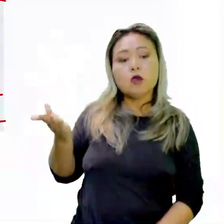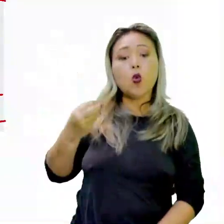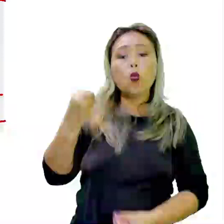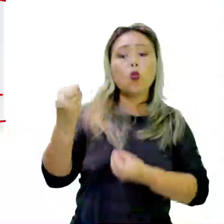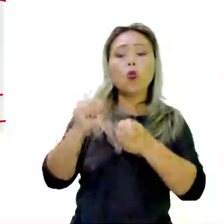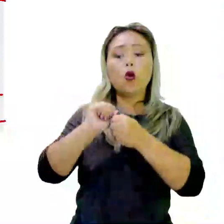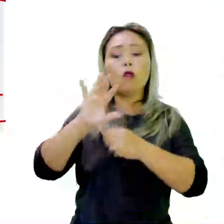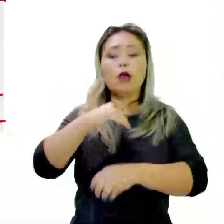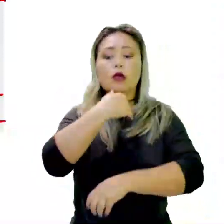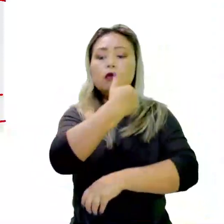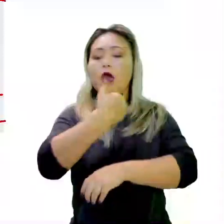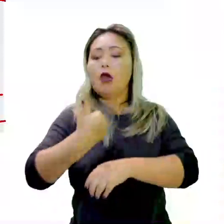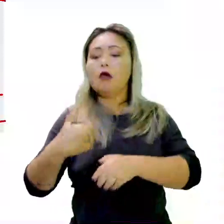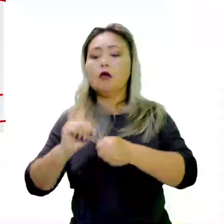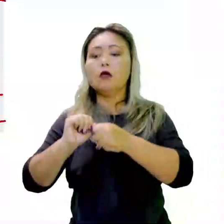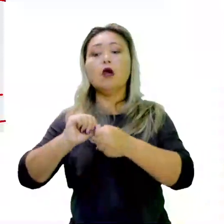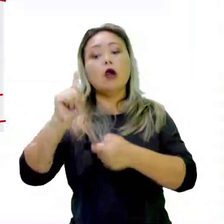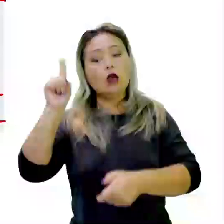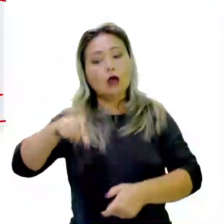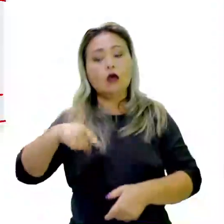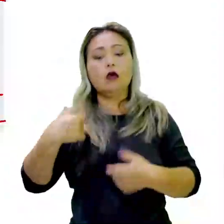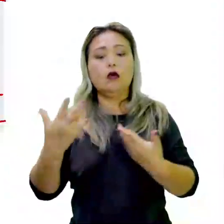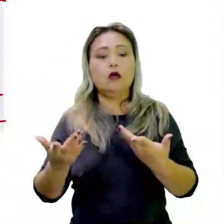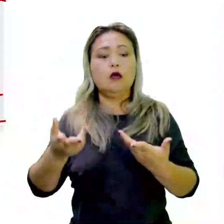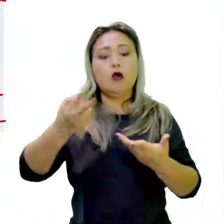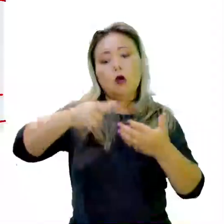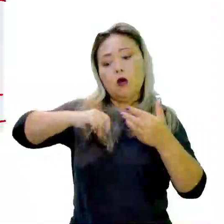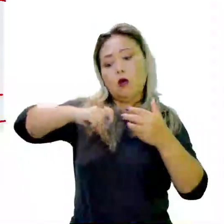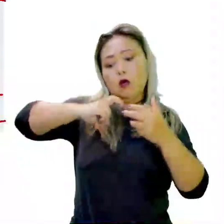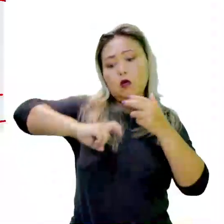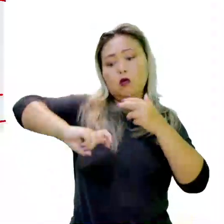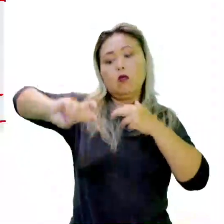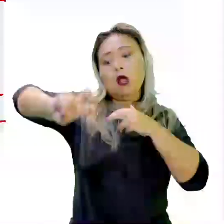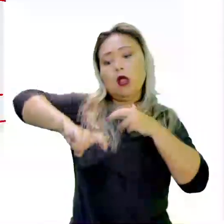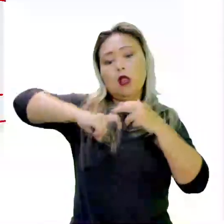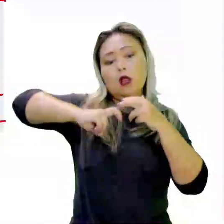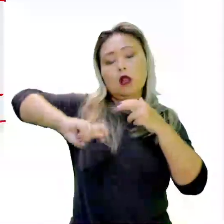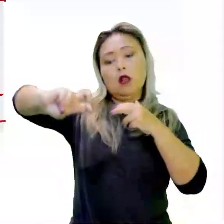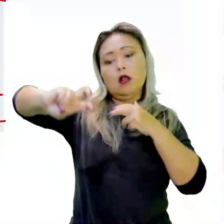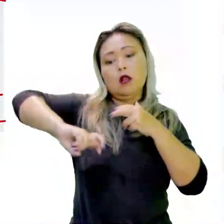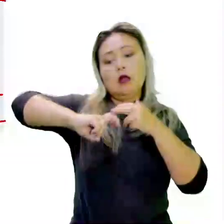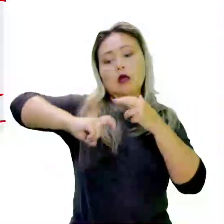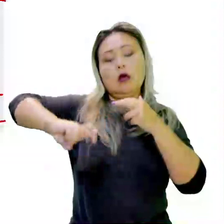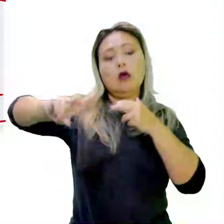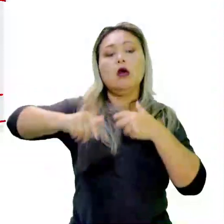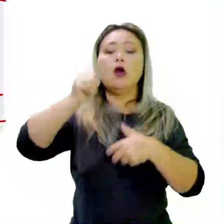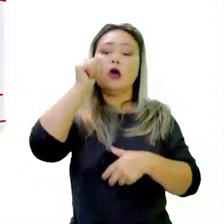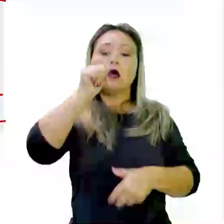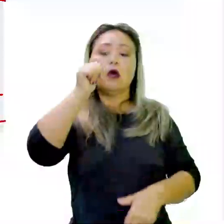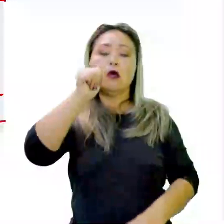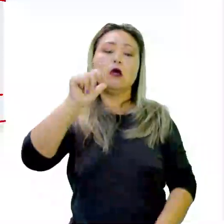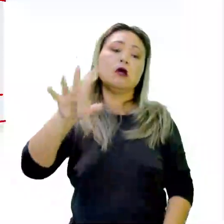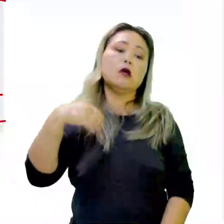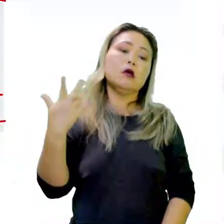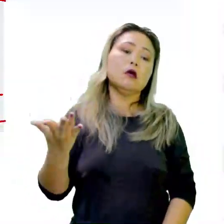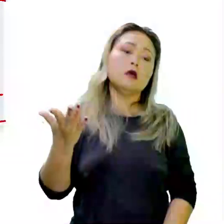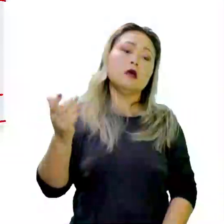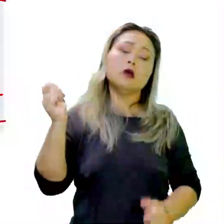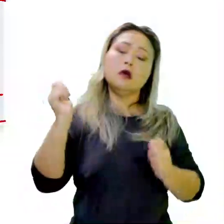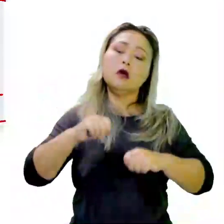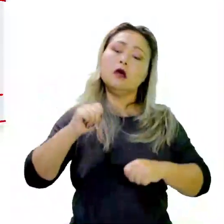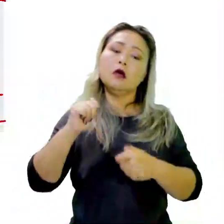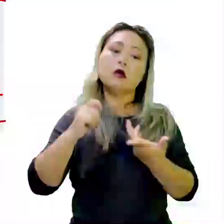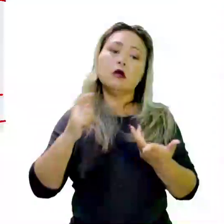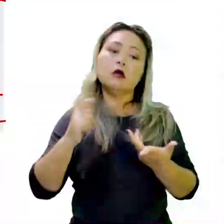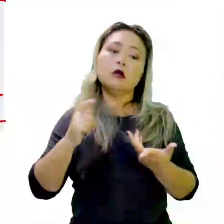aqui nesta obra aí, O Balanço, no qual está representando aí uma moça, provavelmente